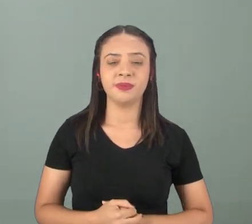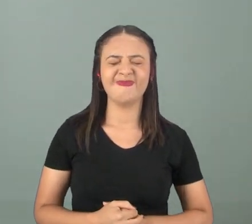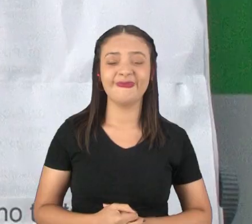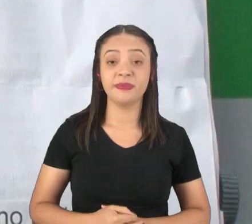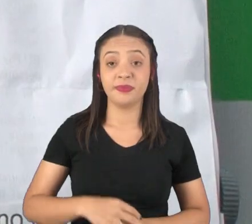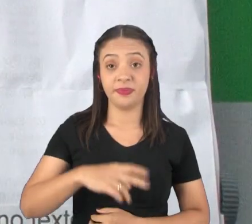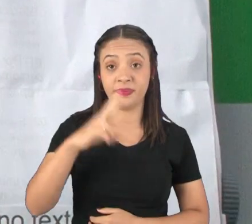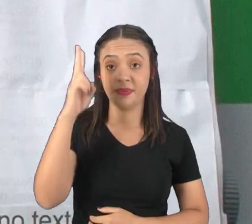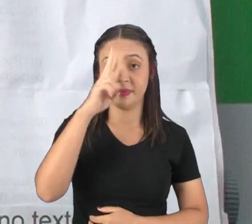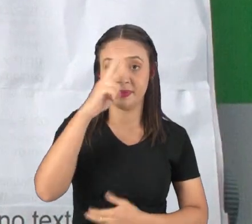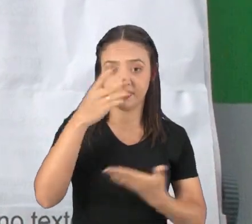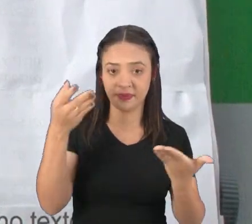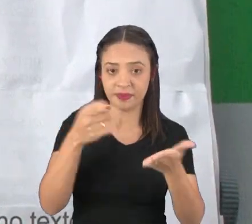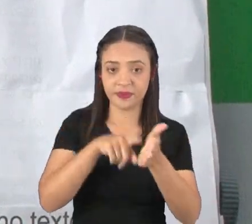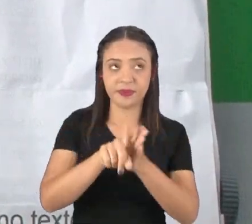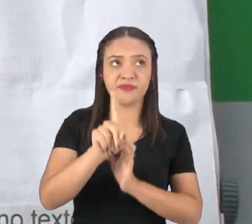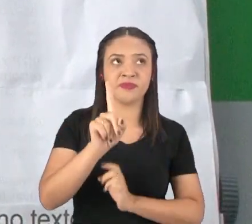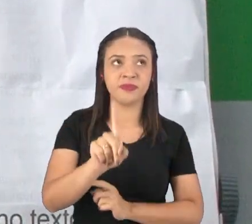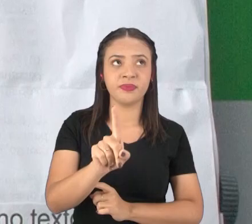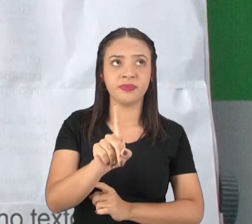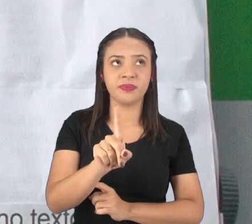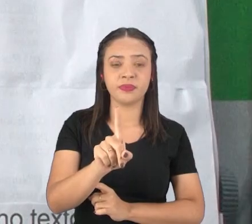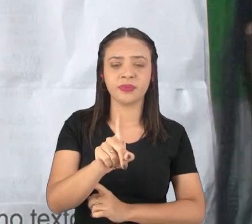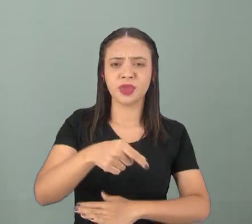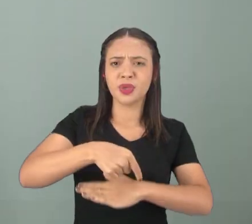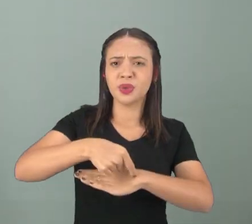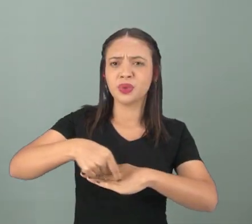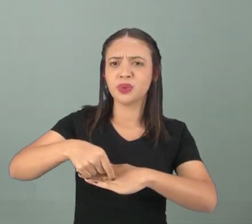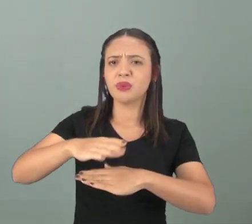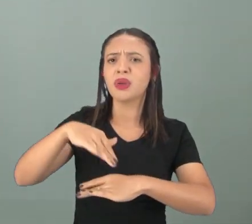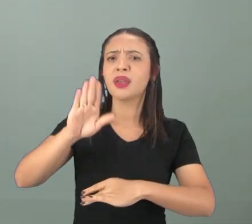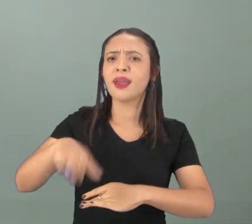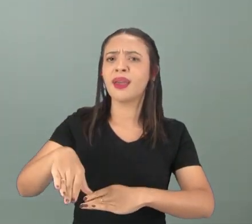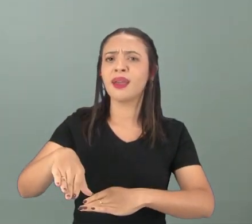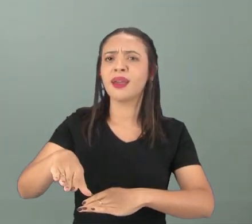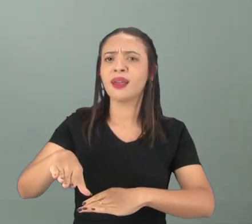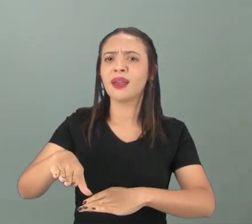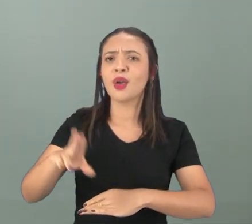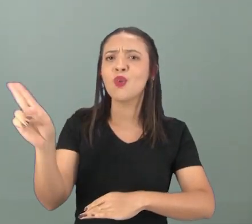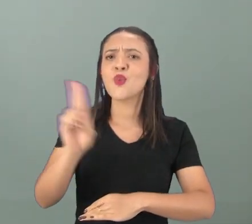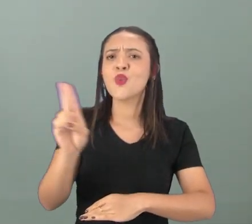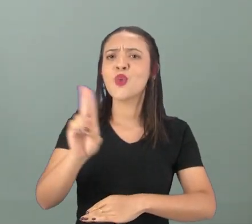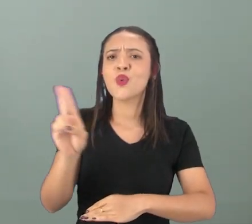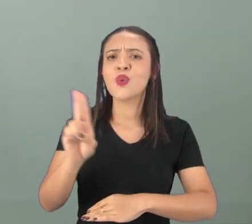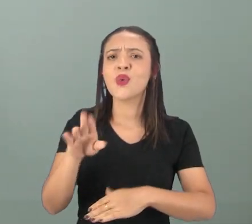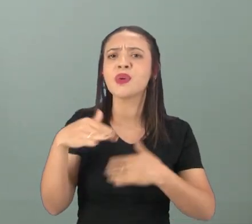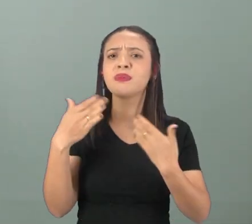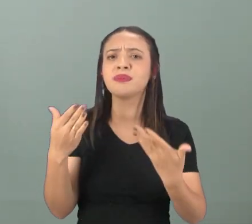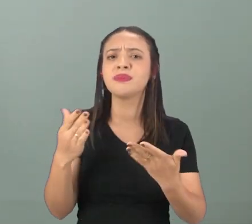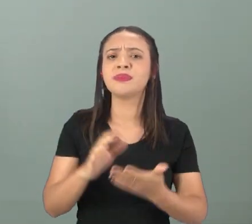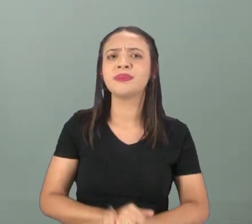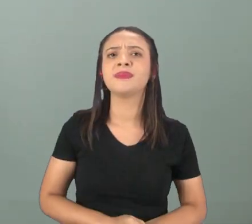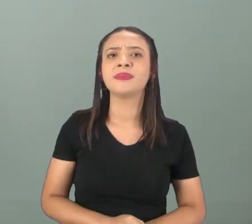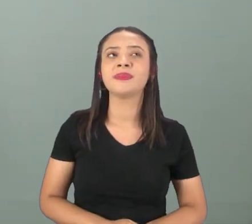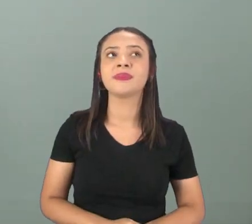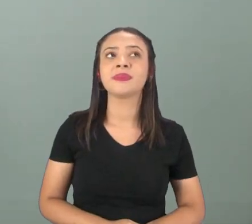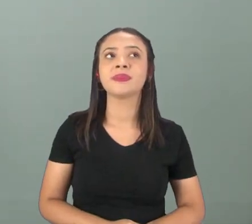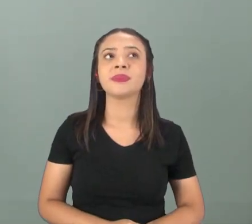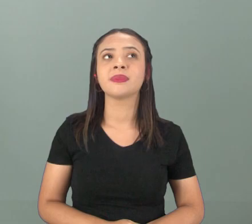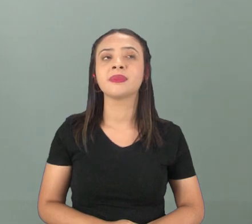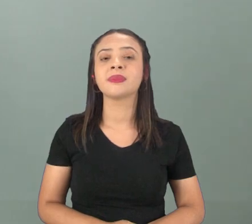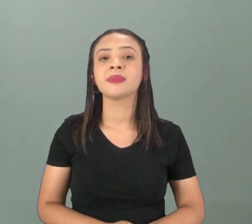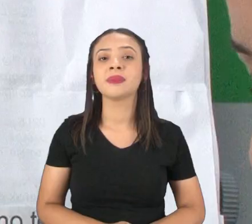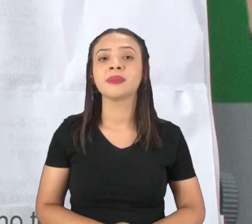Vamos relembrar. Questão 1, ó. Qual é o nome do autor? Lembra? Nós vimos o nome do autor ali. Nome do autor,